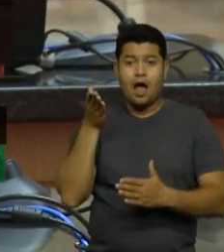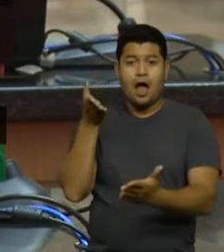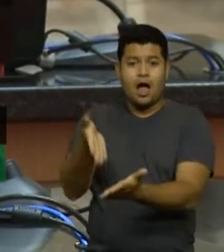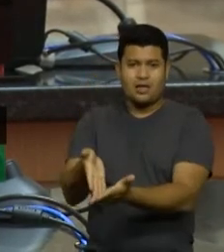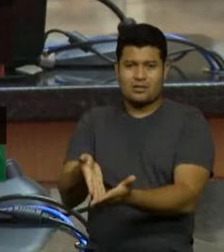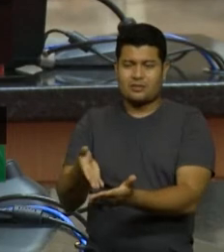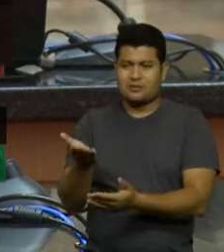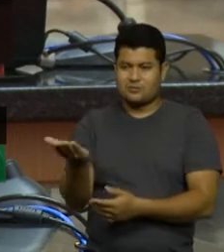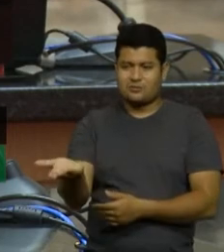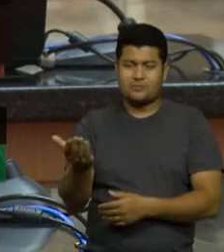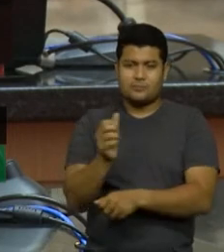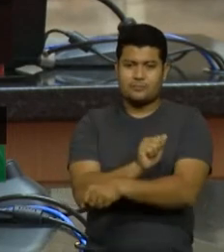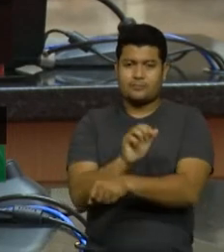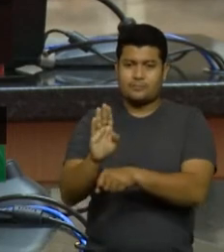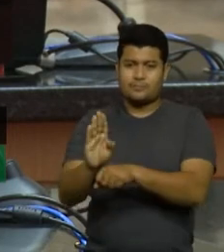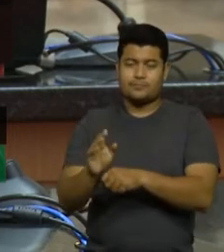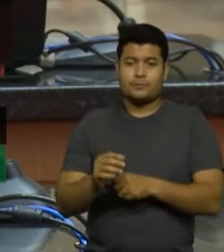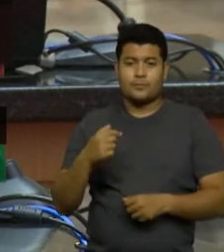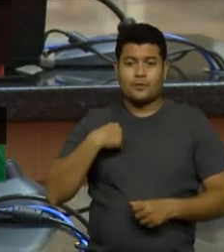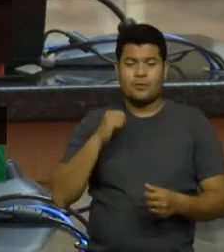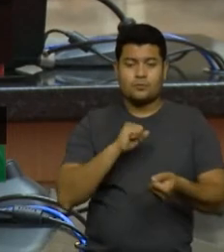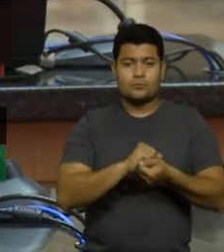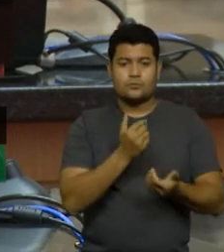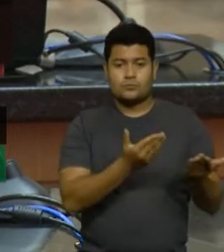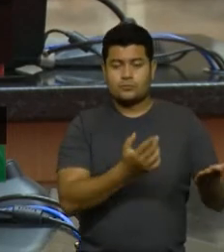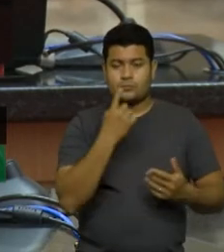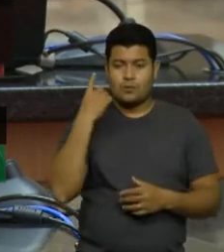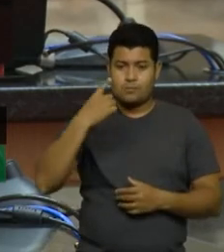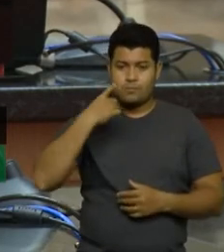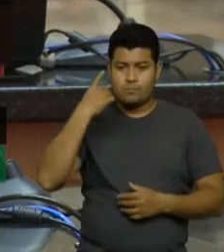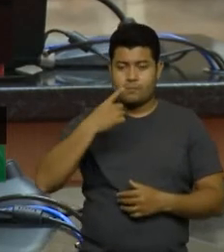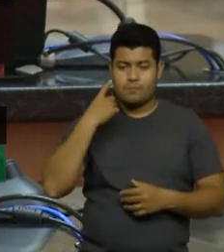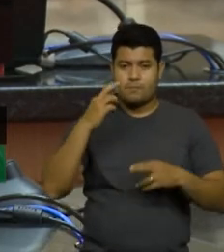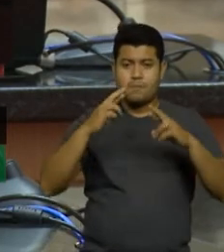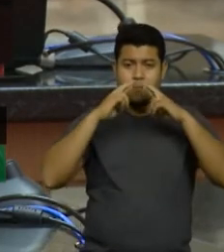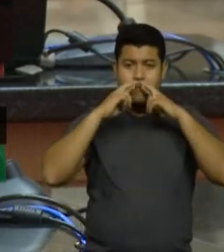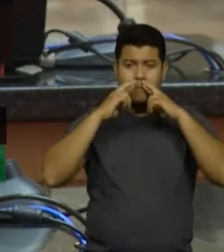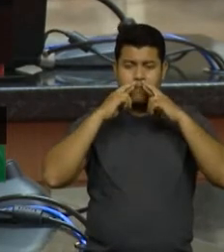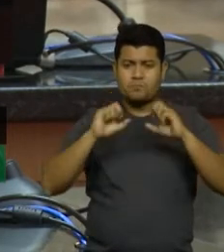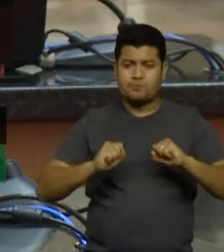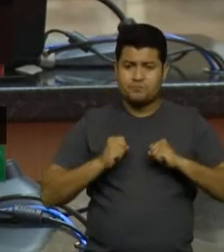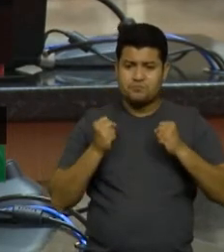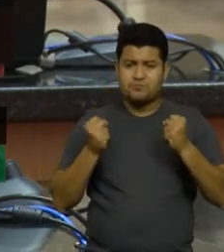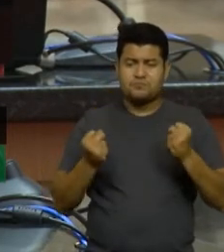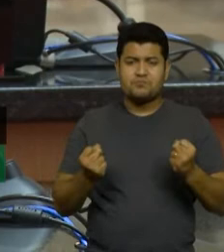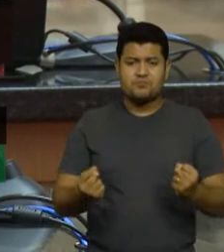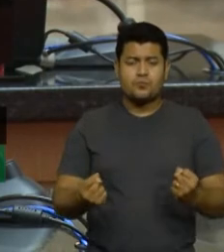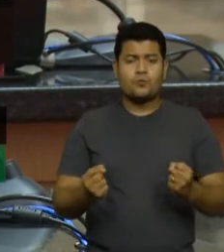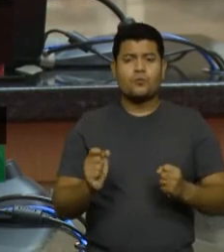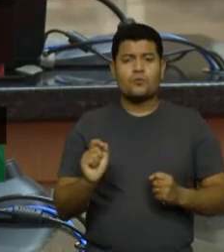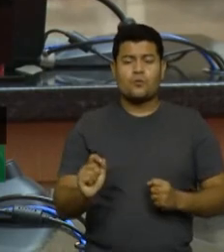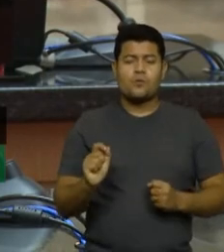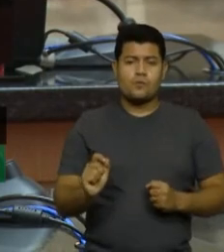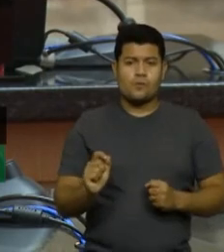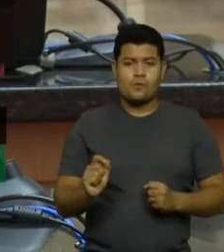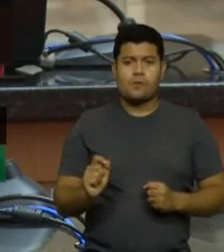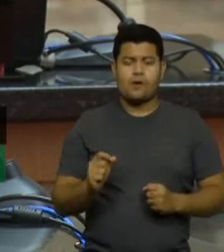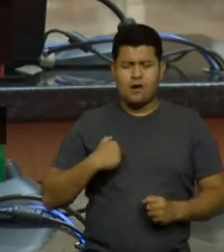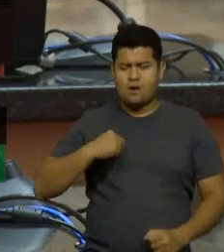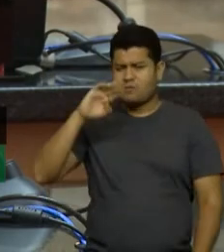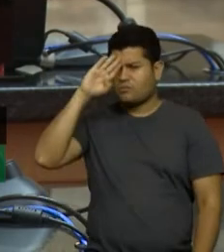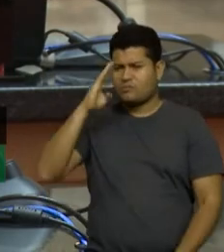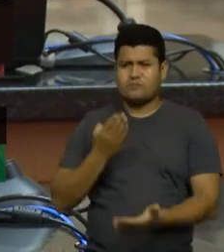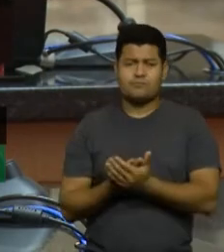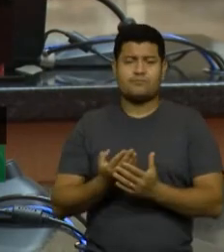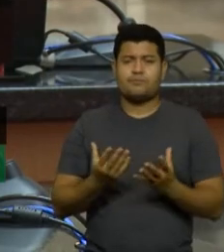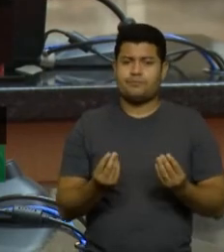E eu, deputado Titon, tenho se esforçado muito, e eu acredito muito, deputado Titon, que